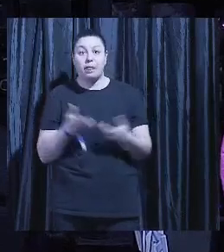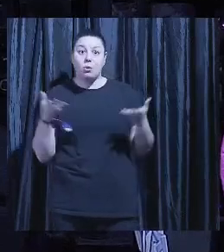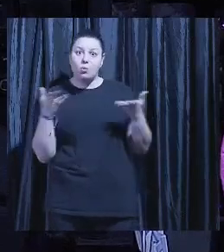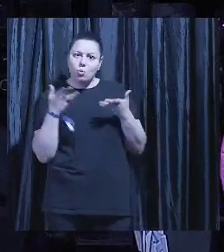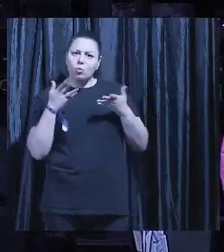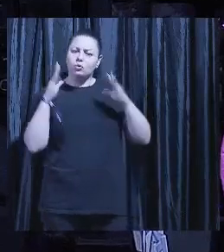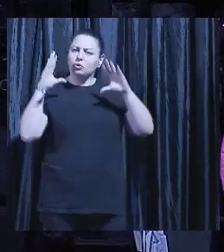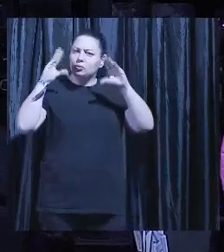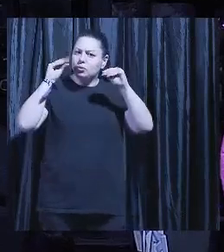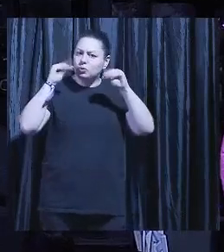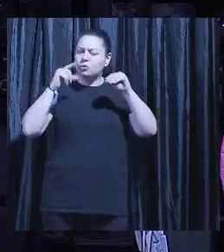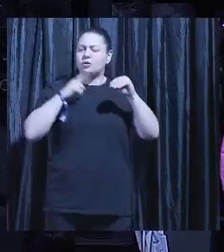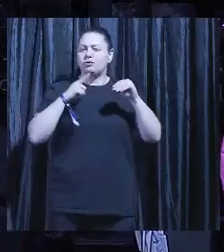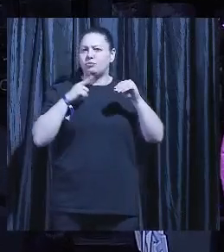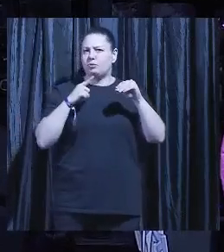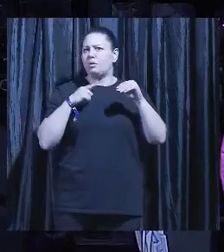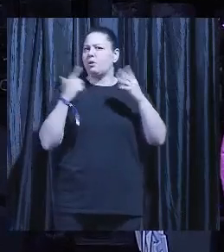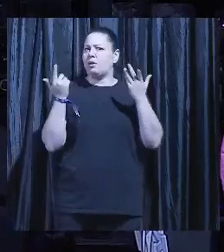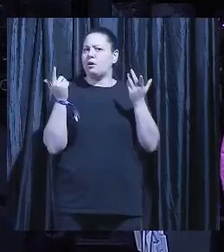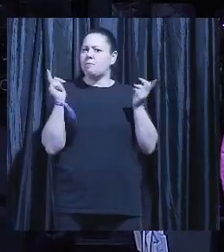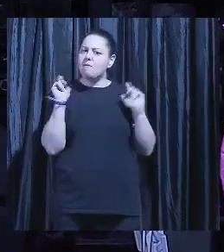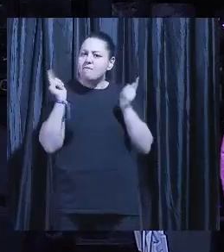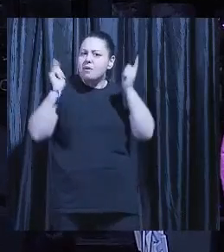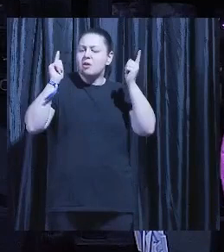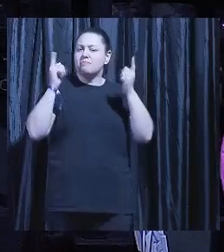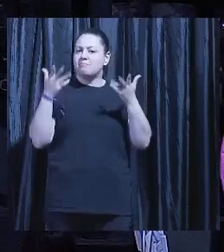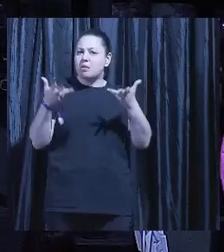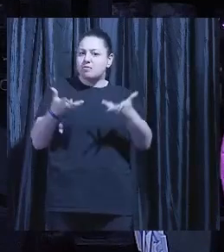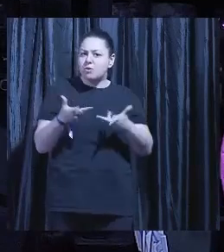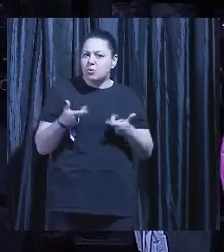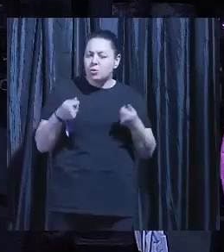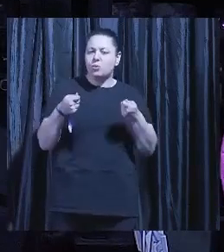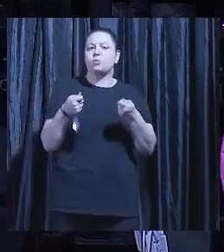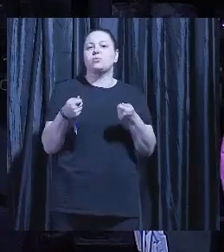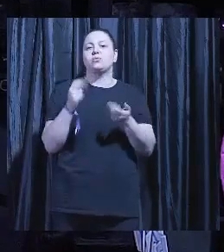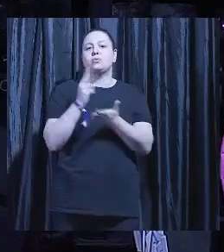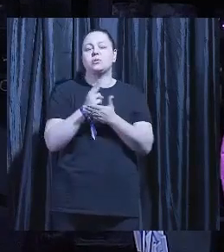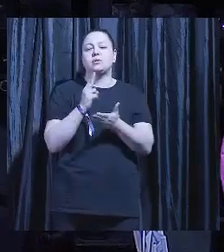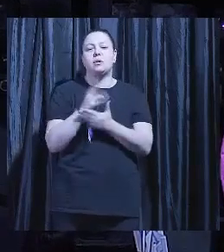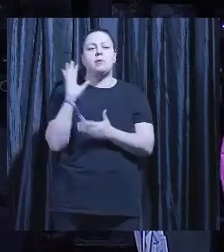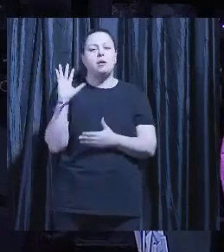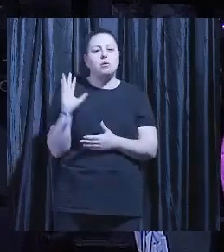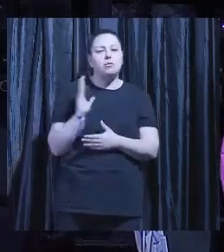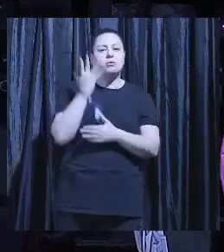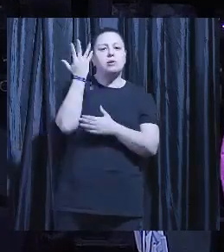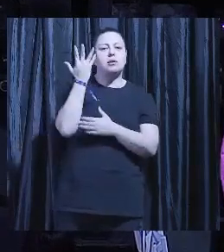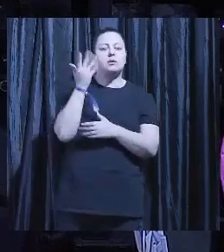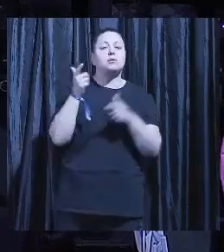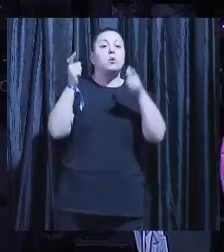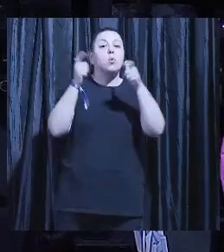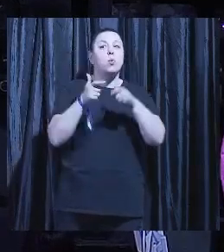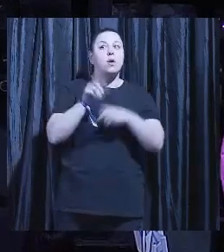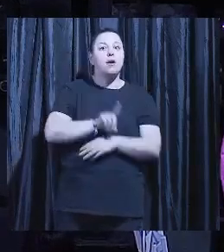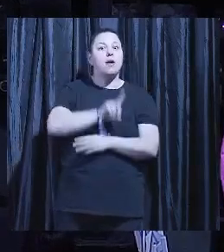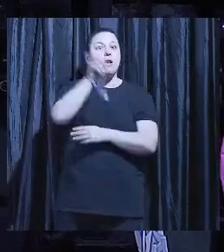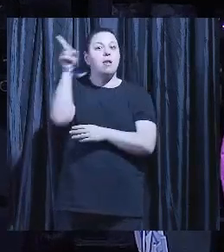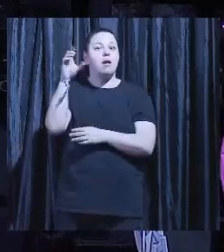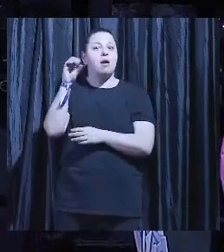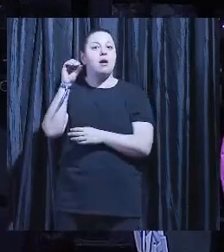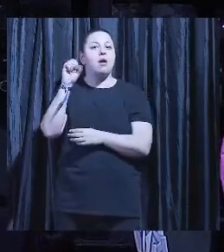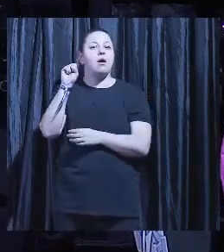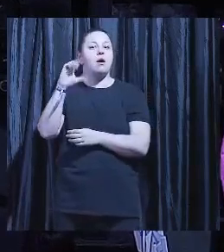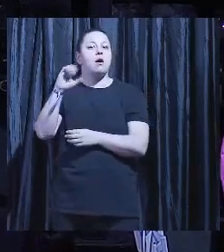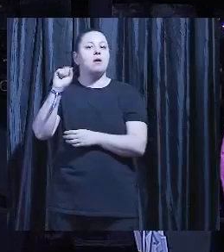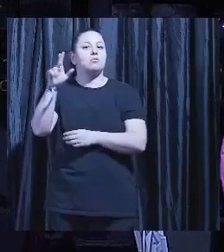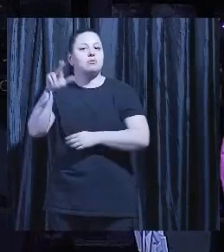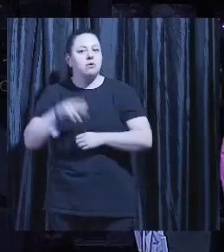noite tem uma festa muito incrível que acontece no Palácio do Oscar. Aí eu falei, não é